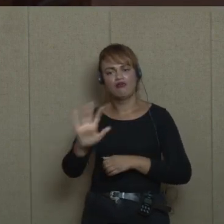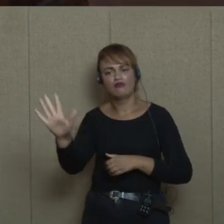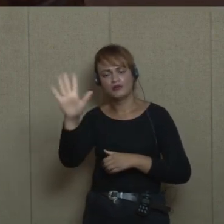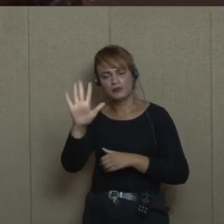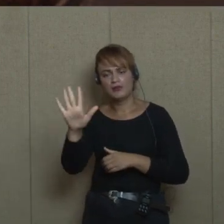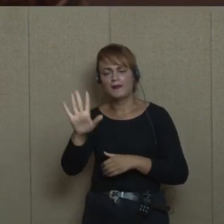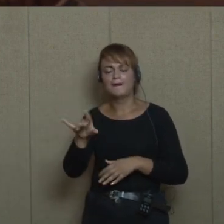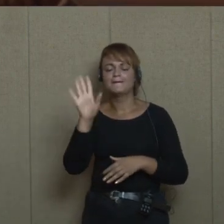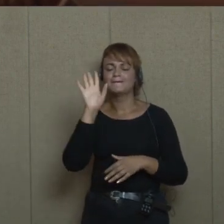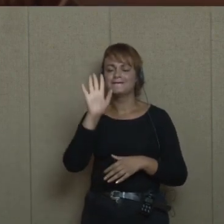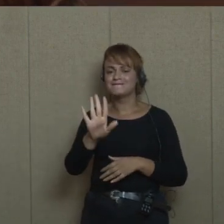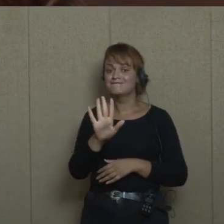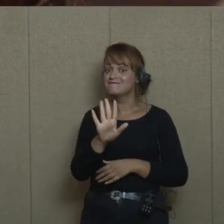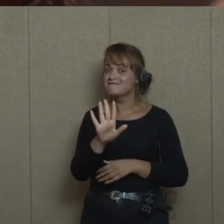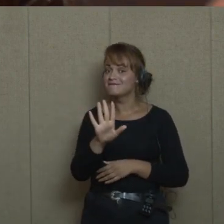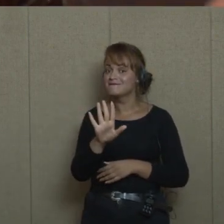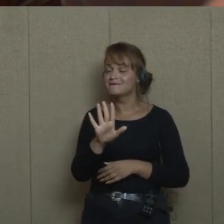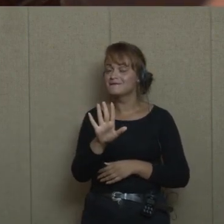Mas isso não é